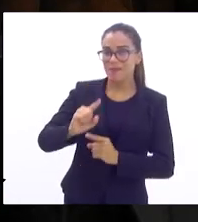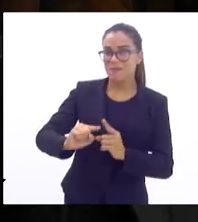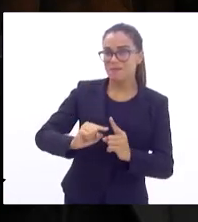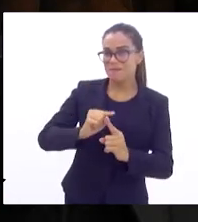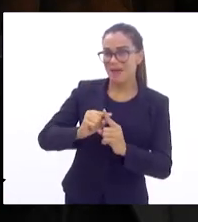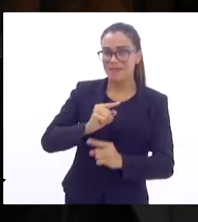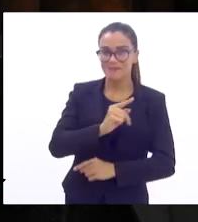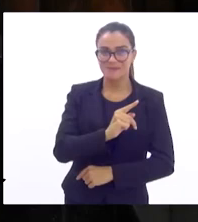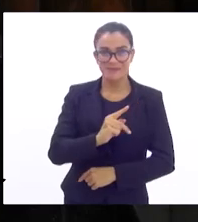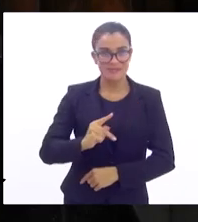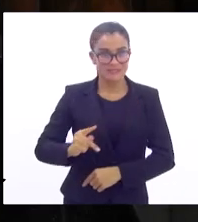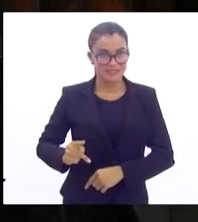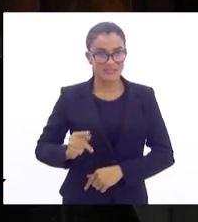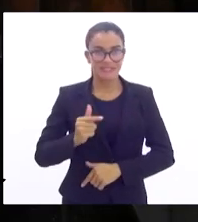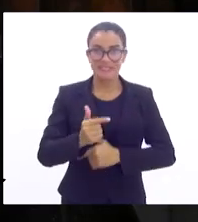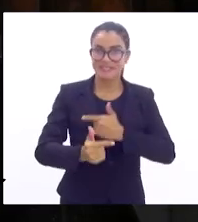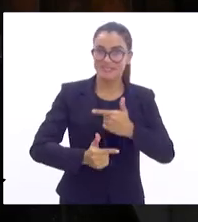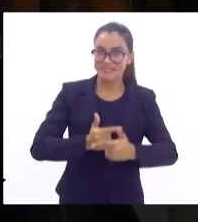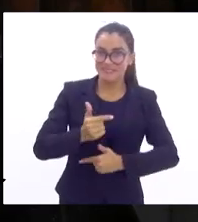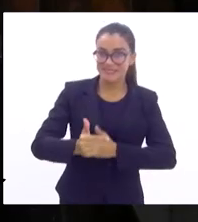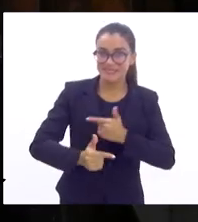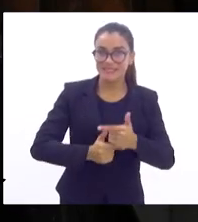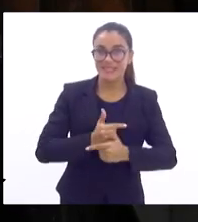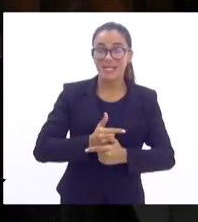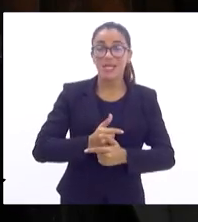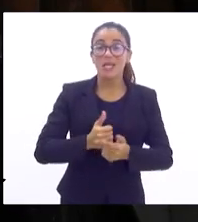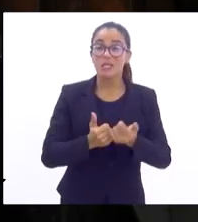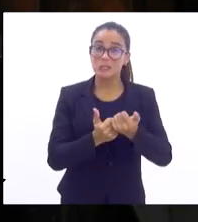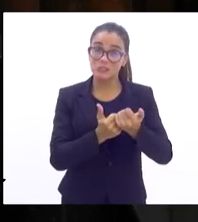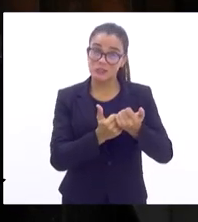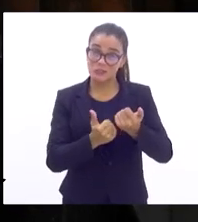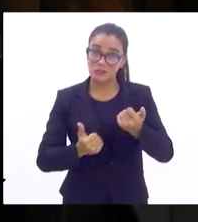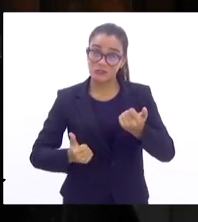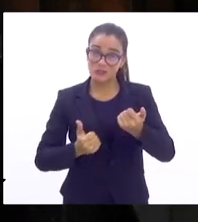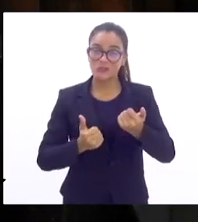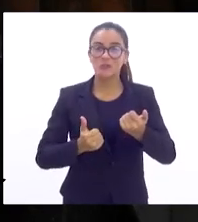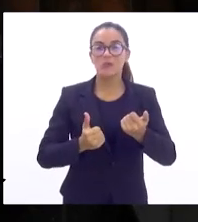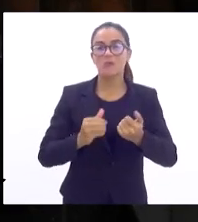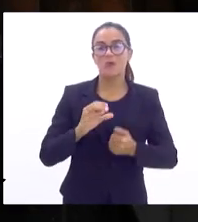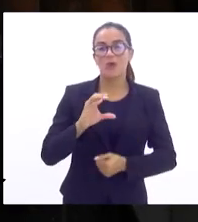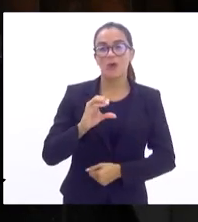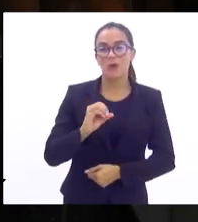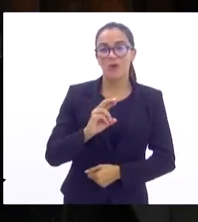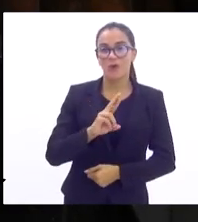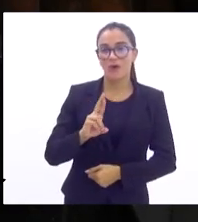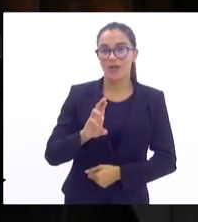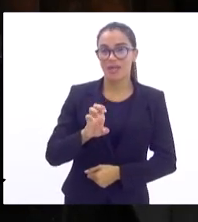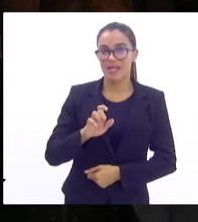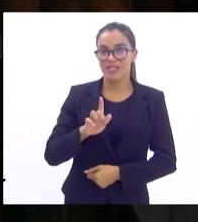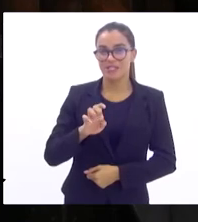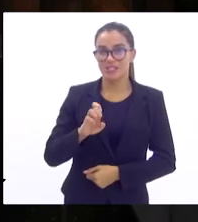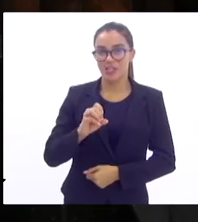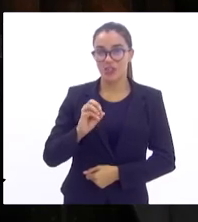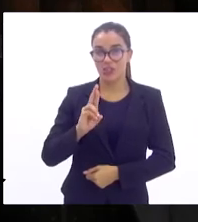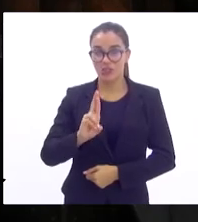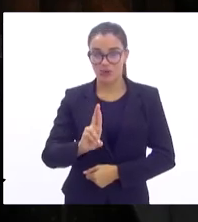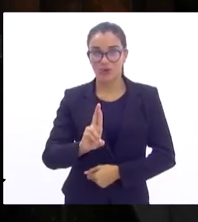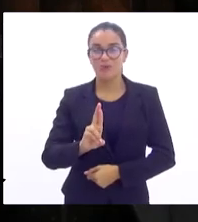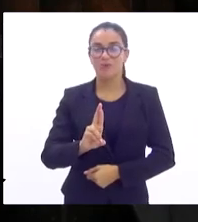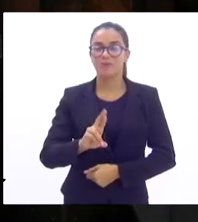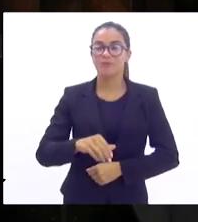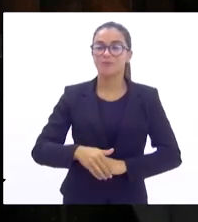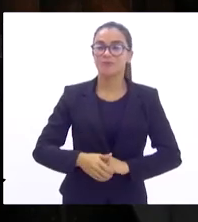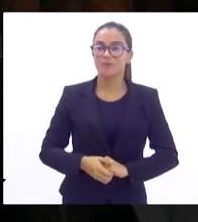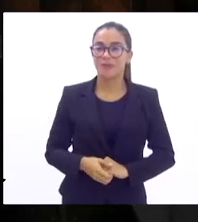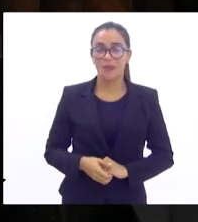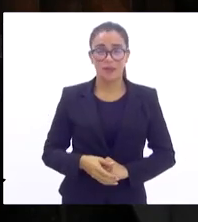exercício e subcorregedor geral incerteza que uma presença